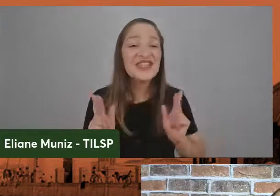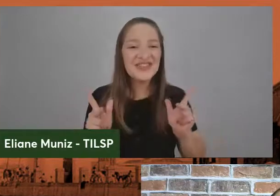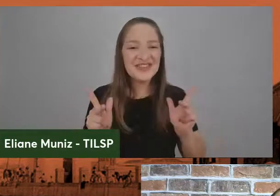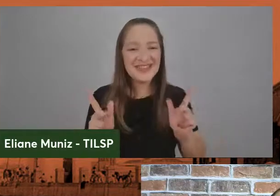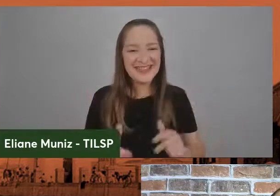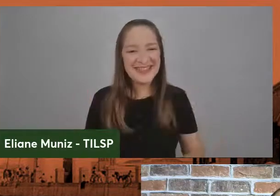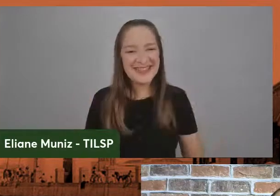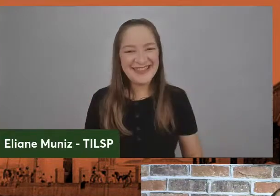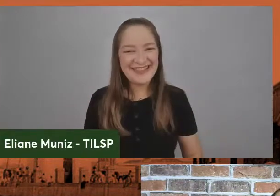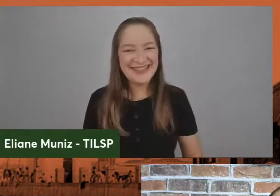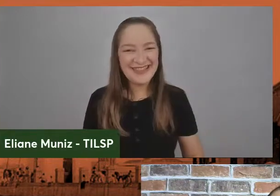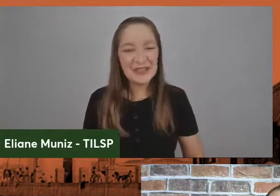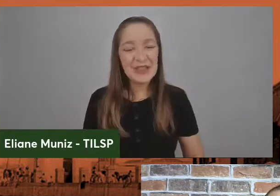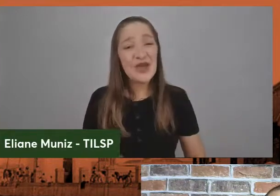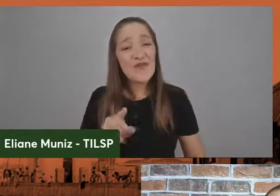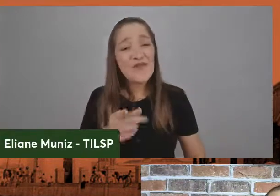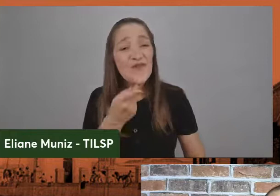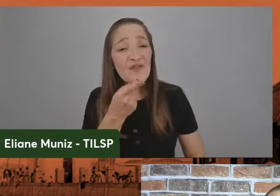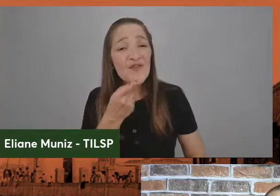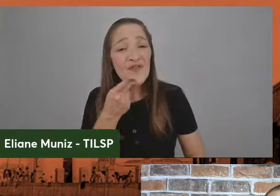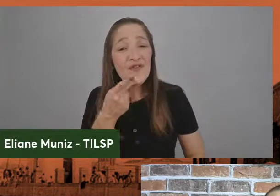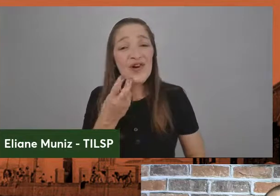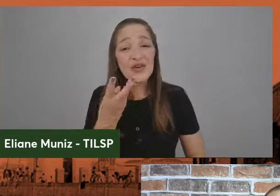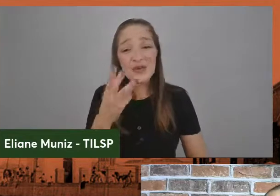Então, você falou em 30 segundos.